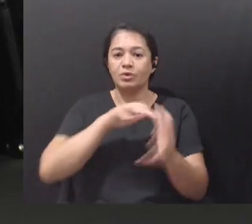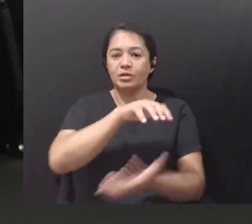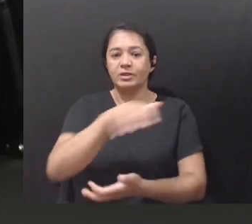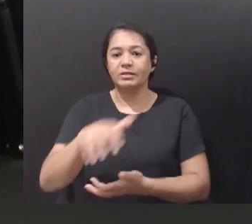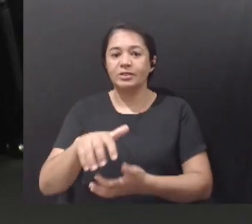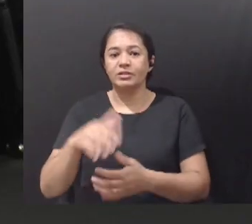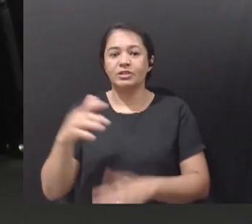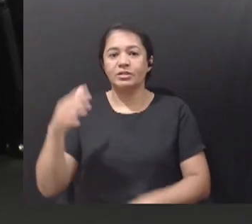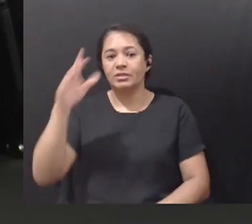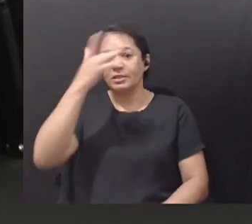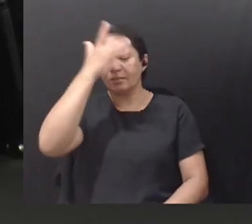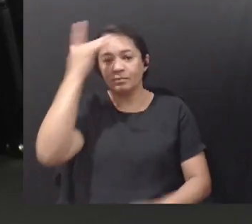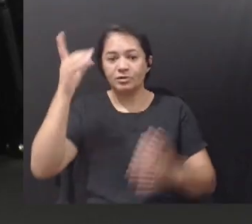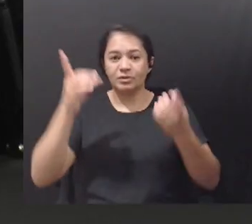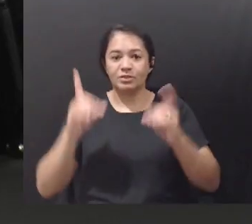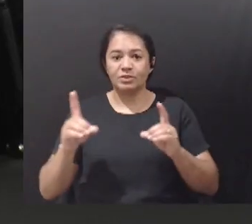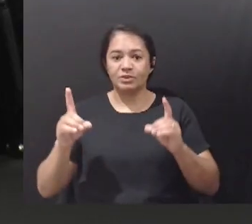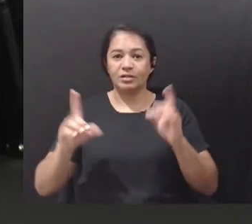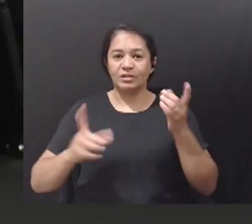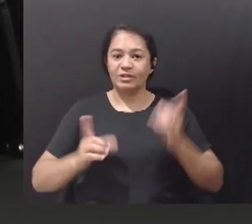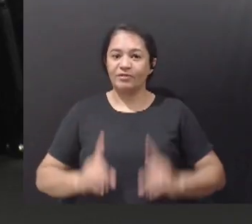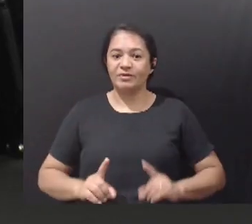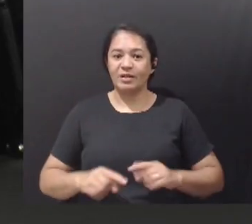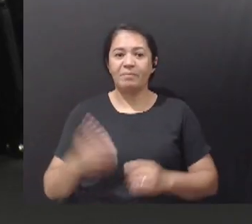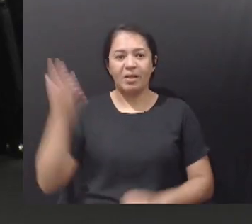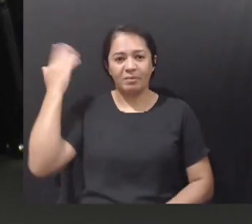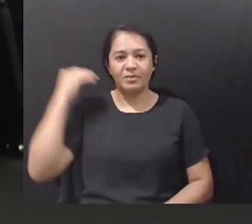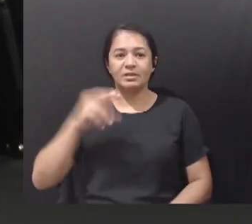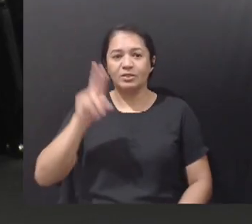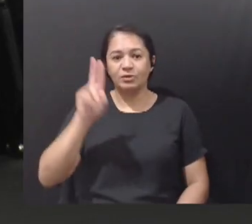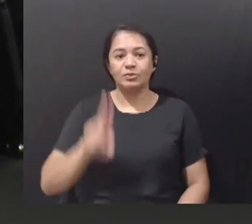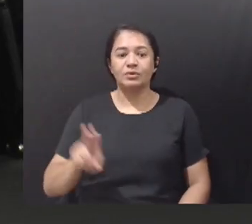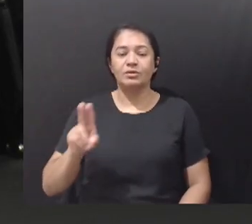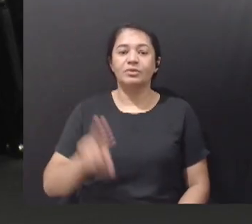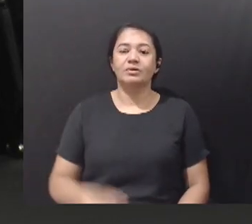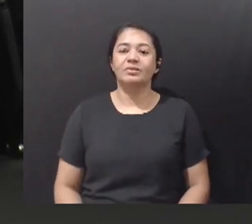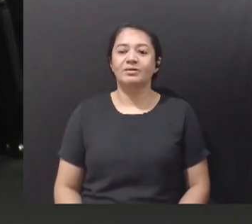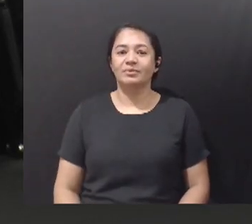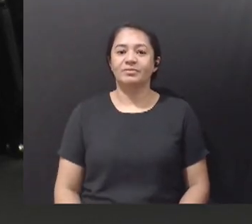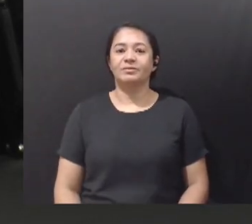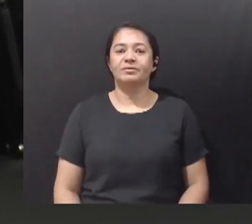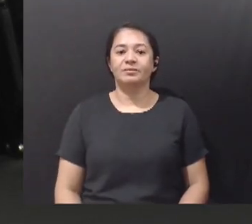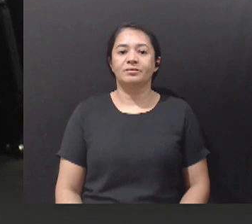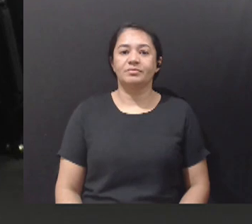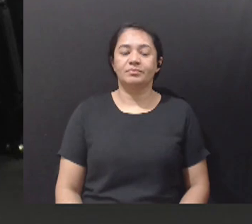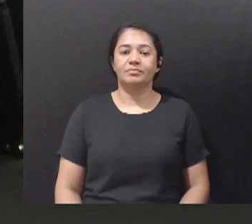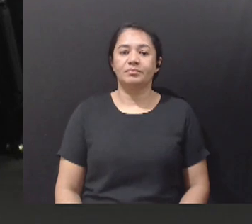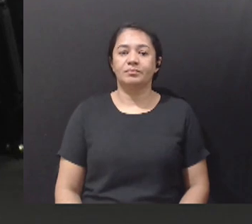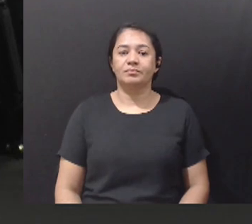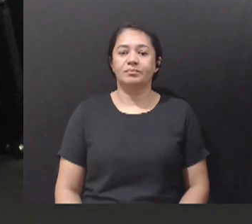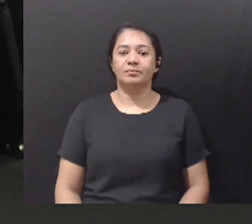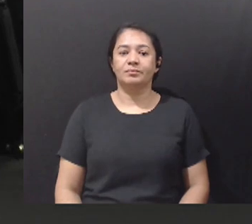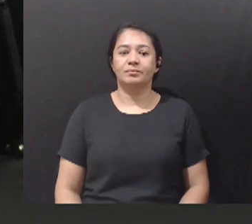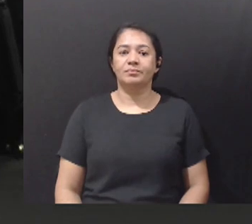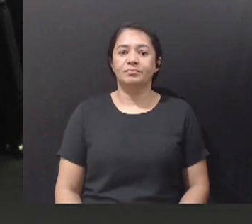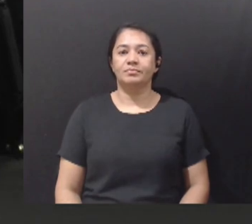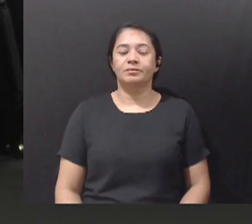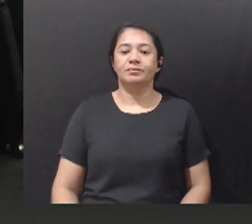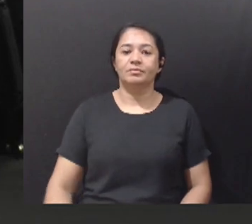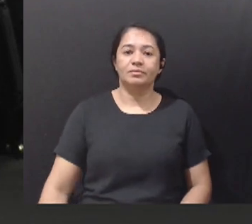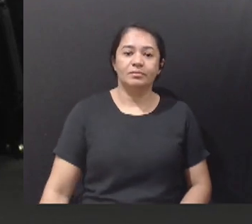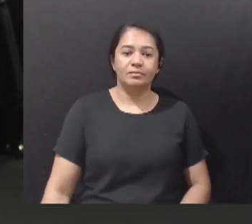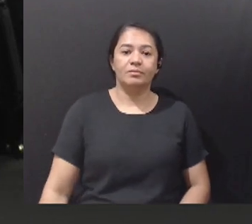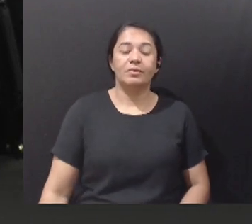hoje não se usa mais esse termo, mas na época se usava. Está na lei. E também algo que é muito